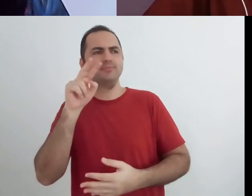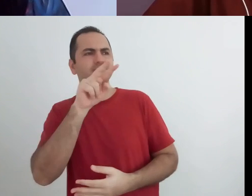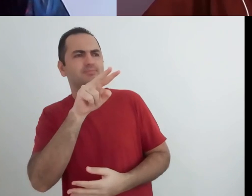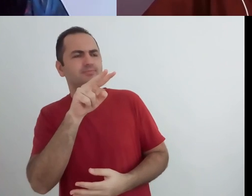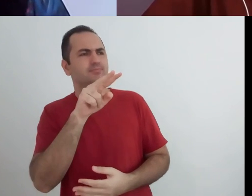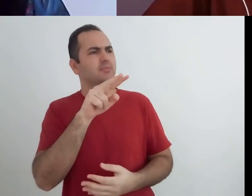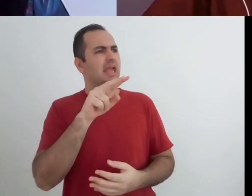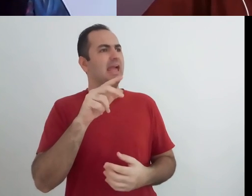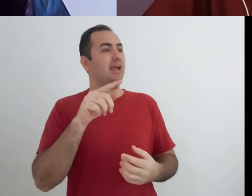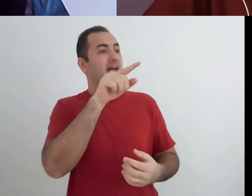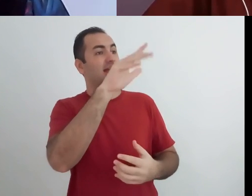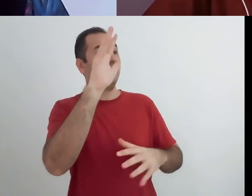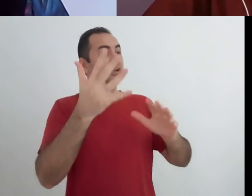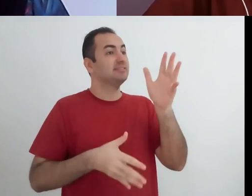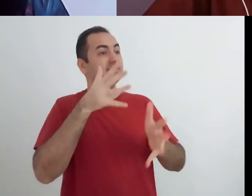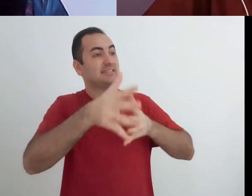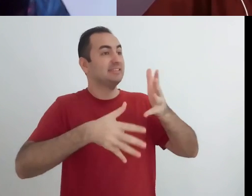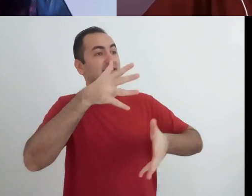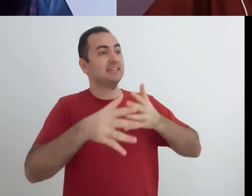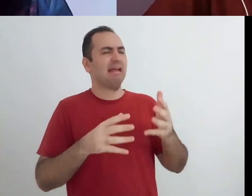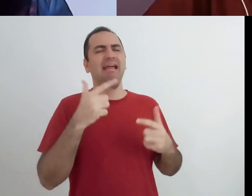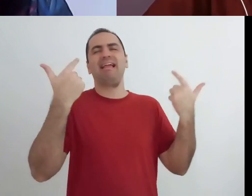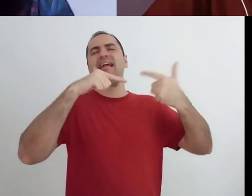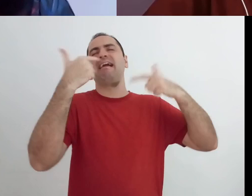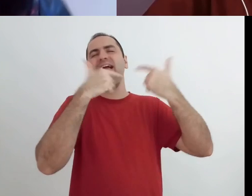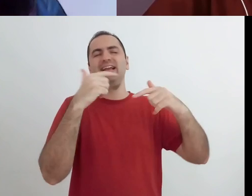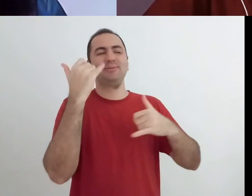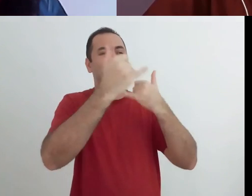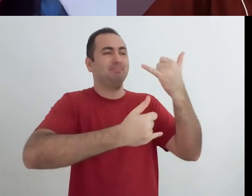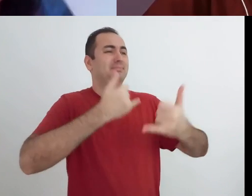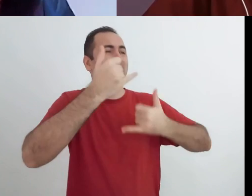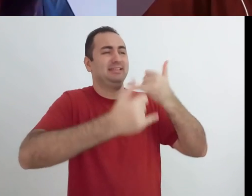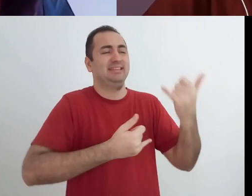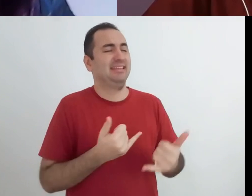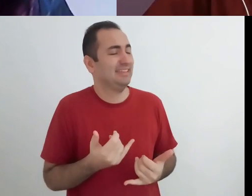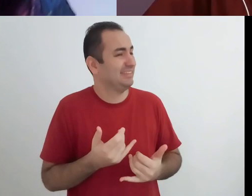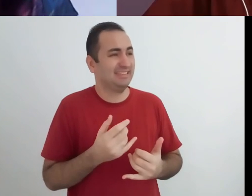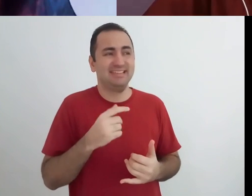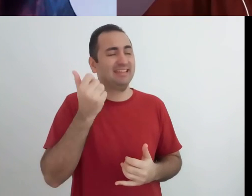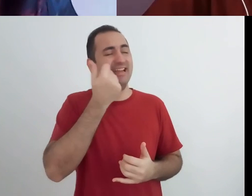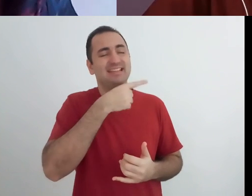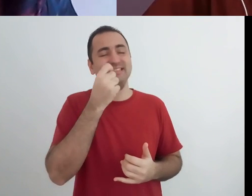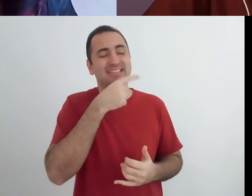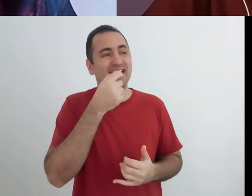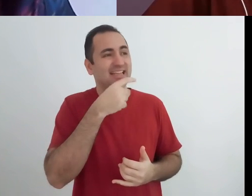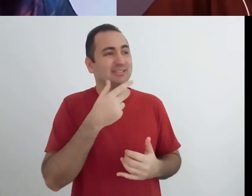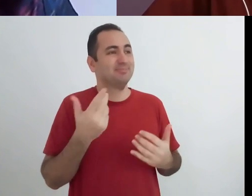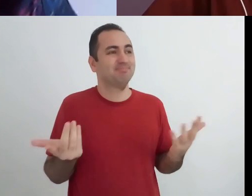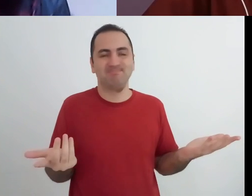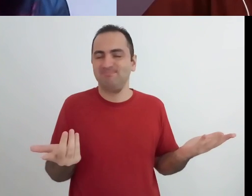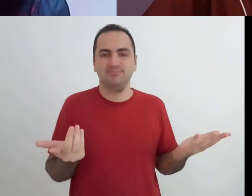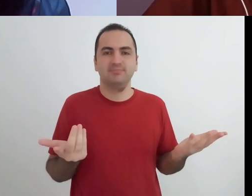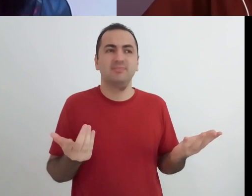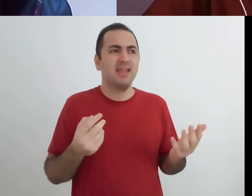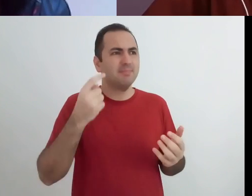As pessoas veem os surdos conversando e dão risada, porque eles acham que aquilo ali é uma brincadeira, eles não levam a